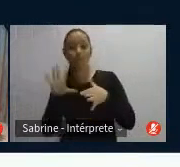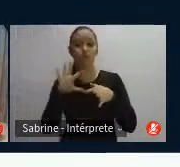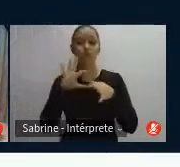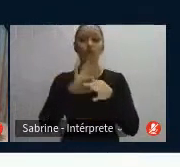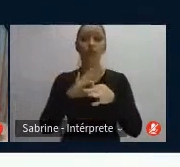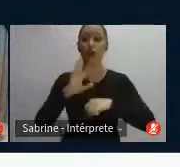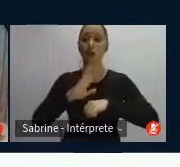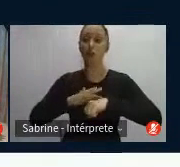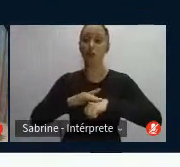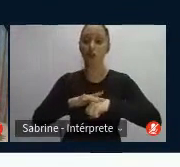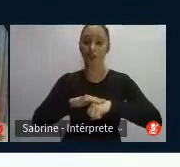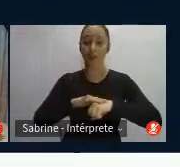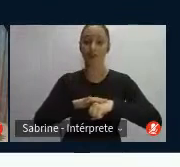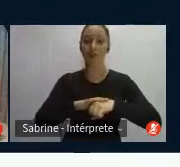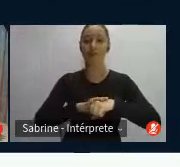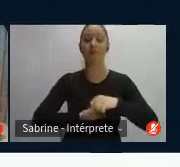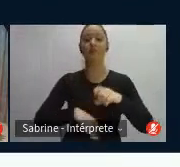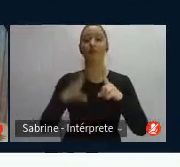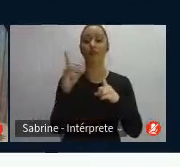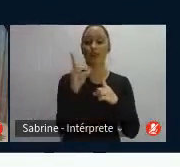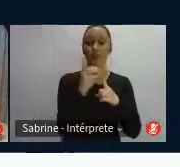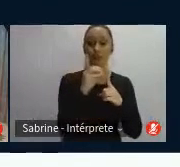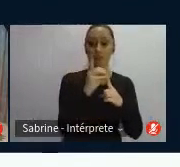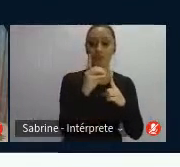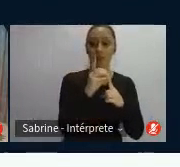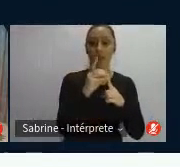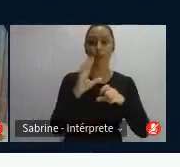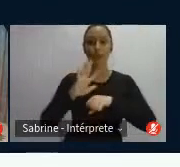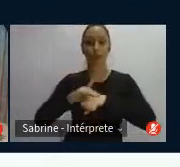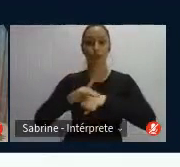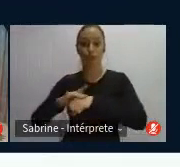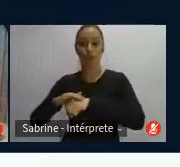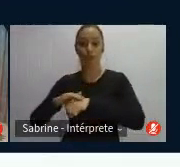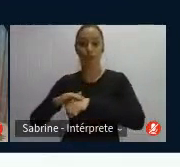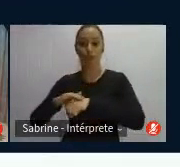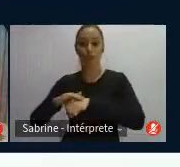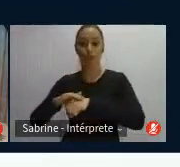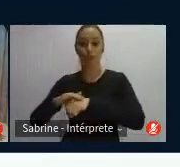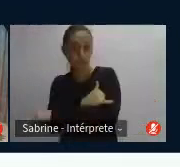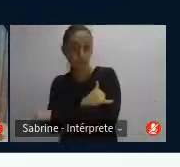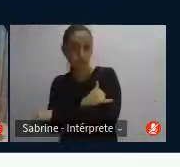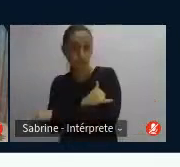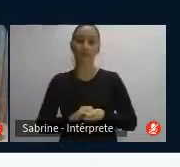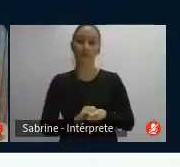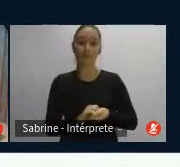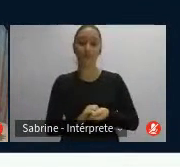obesidade, né? E isso, então, está relacionado à qualidade da alimentação.